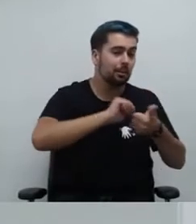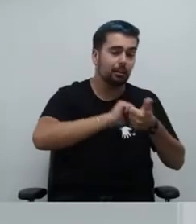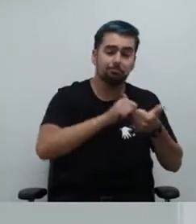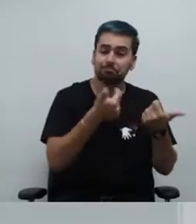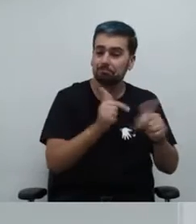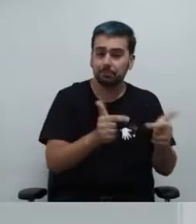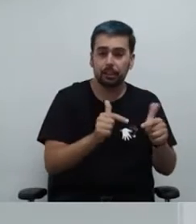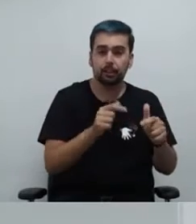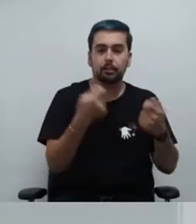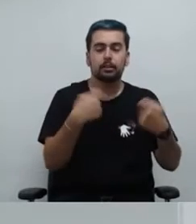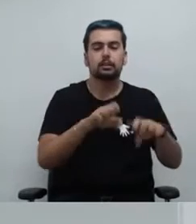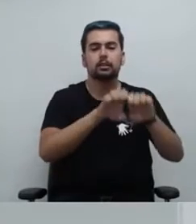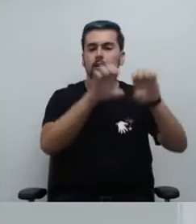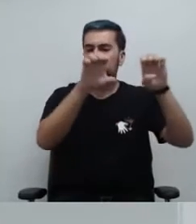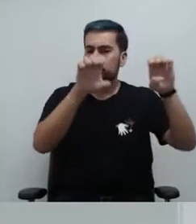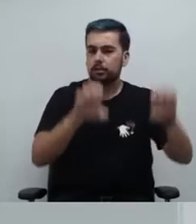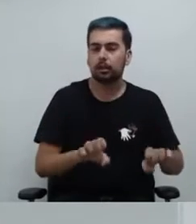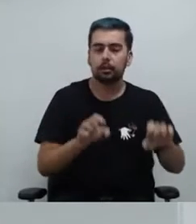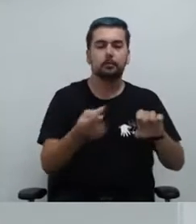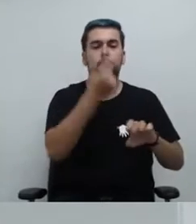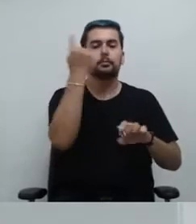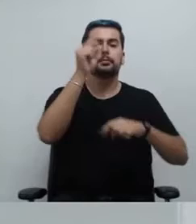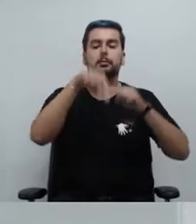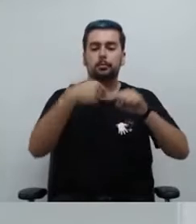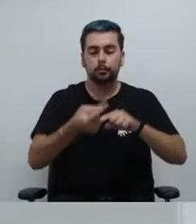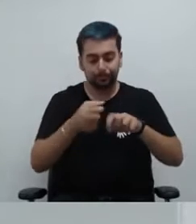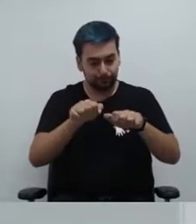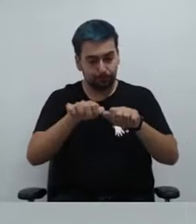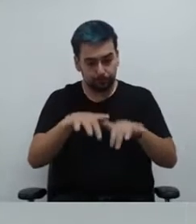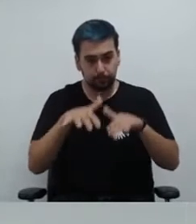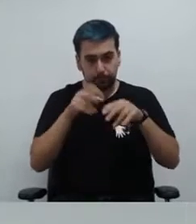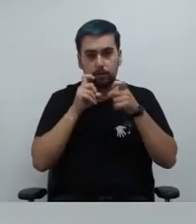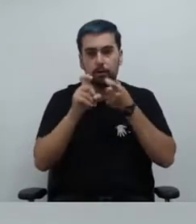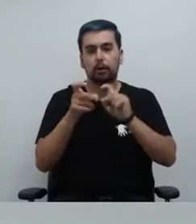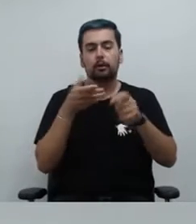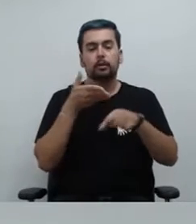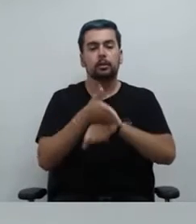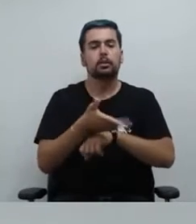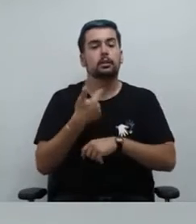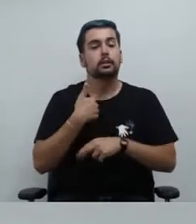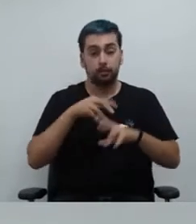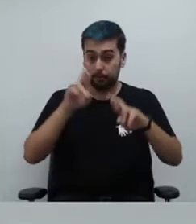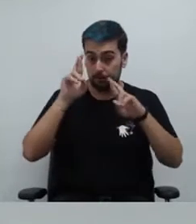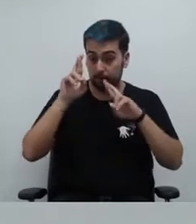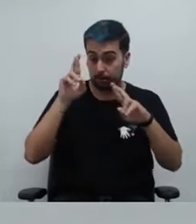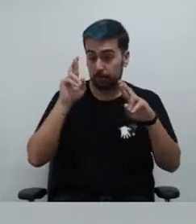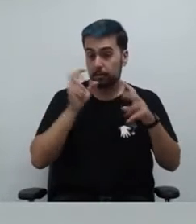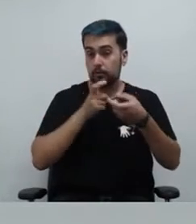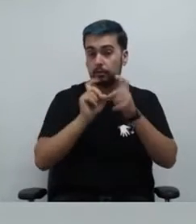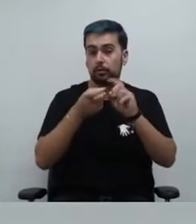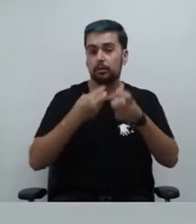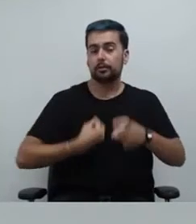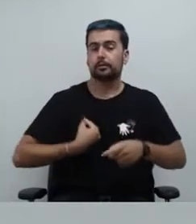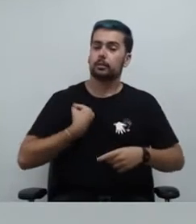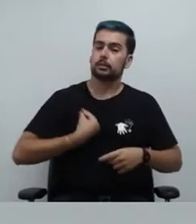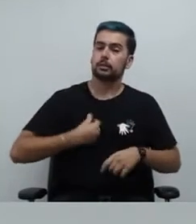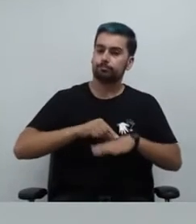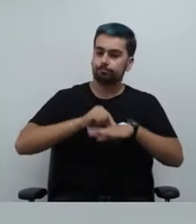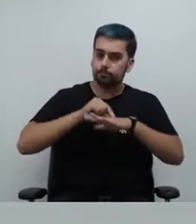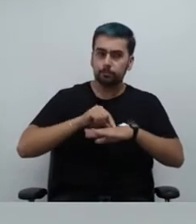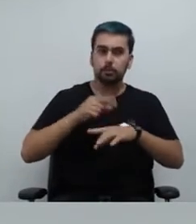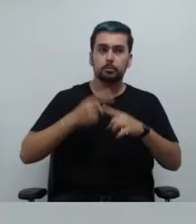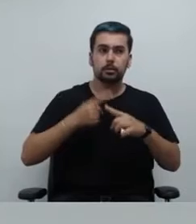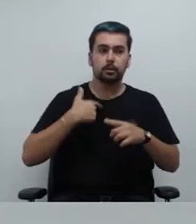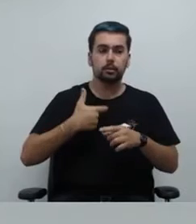precisa de uma estrutura para participar, né, de uma audiência pública. Eu esperava que essa audiência ela fosse presencial, porque eu queria participar